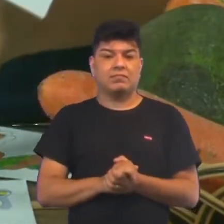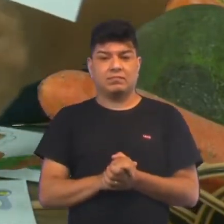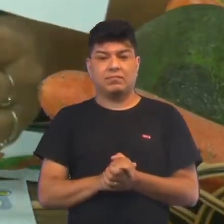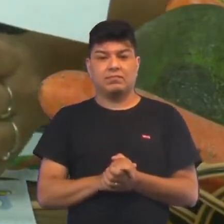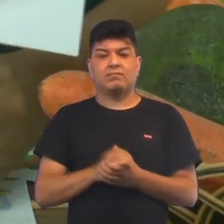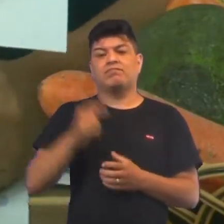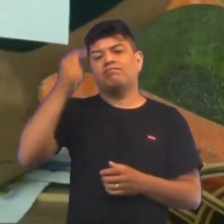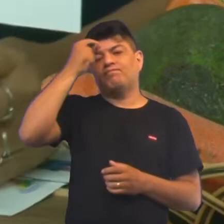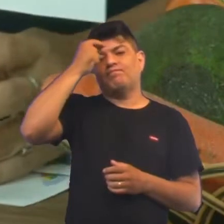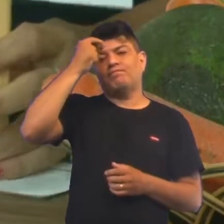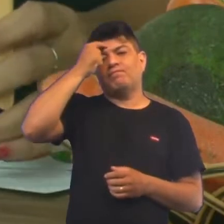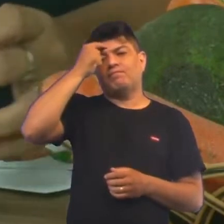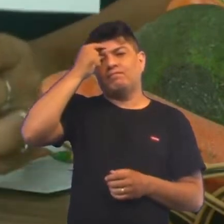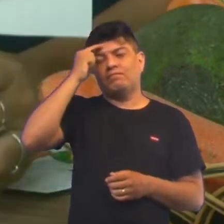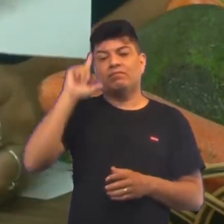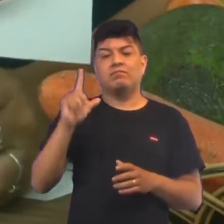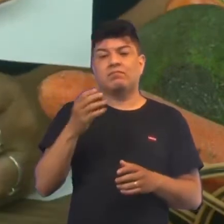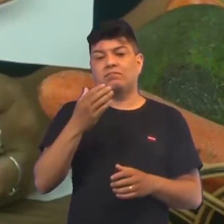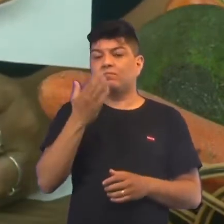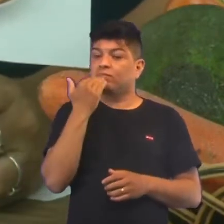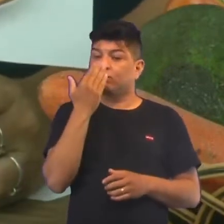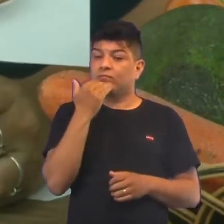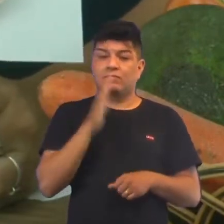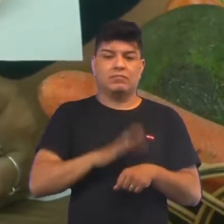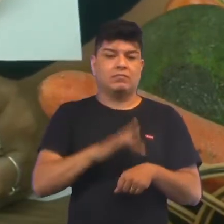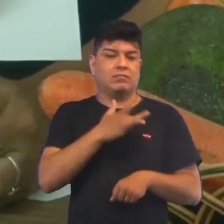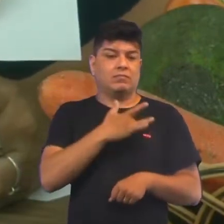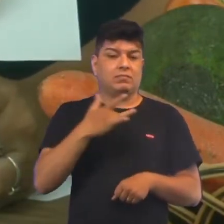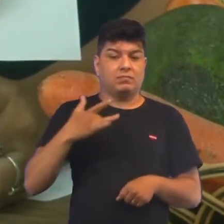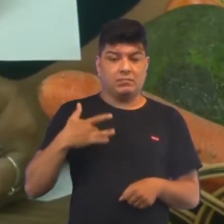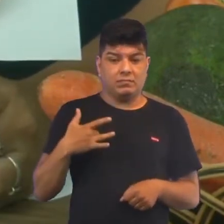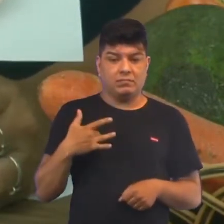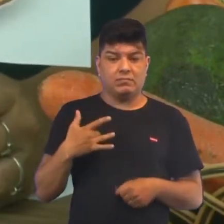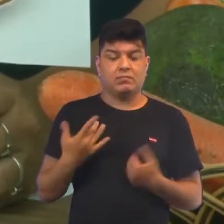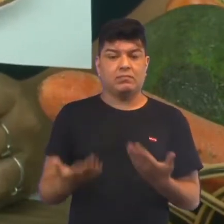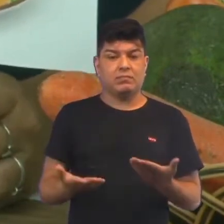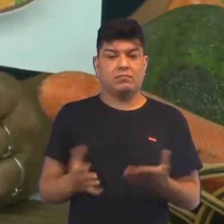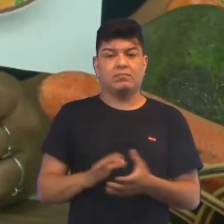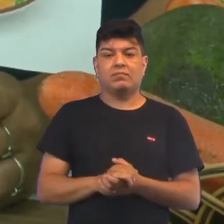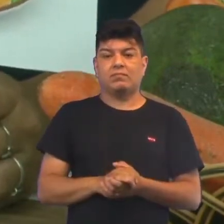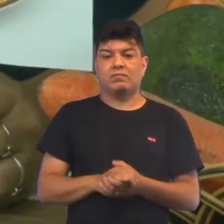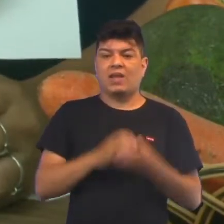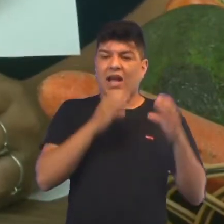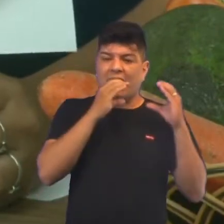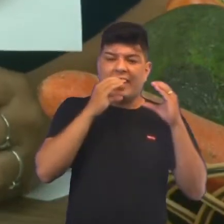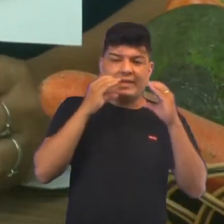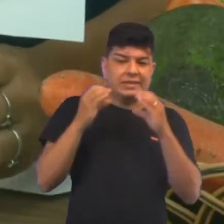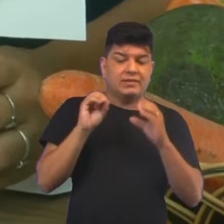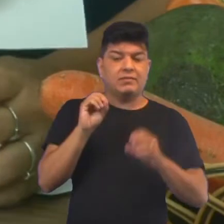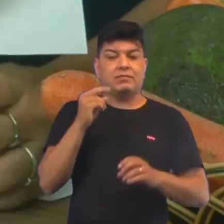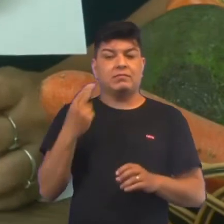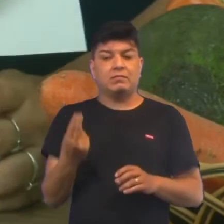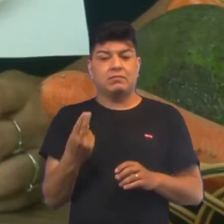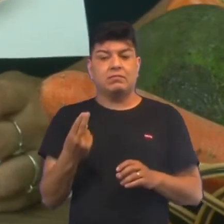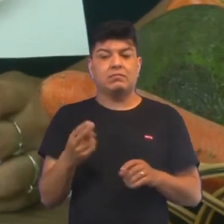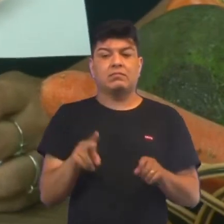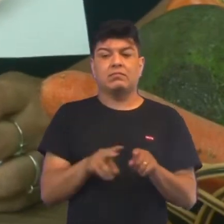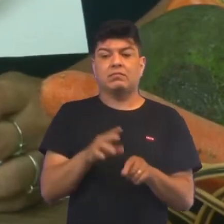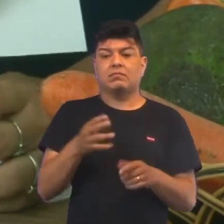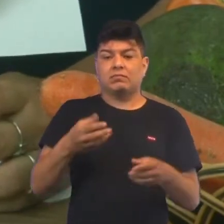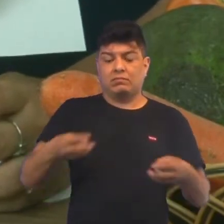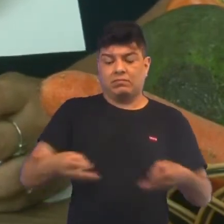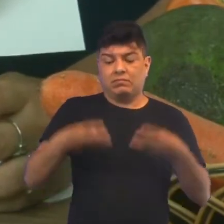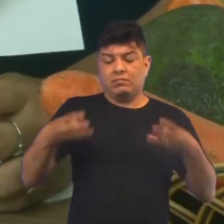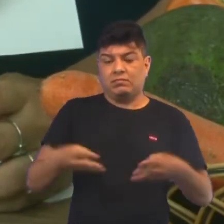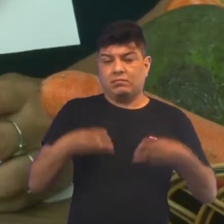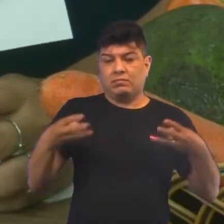com pensamento em um alimento mais saudável. Será que é o hambúrguer ou será que é a salada